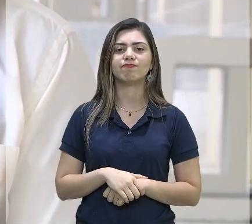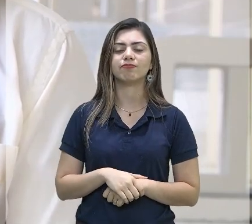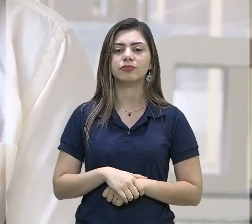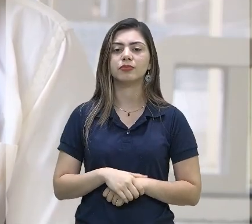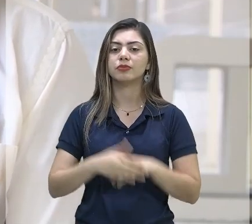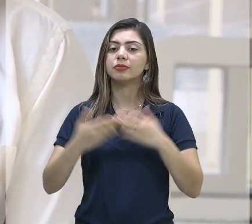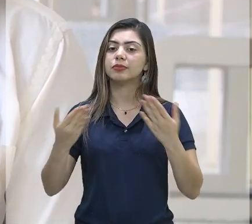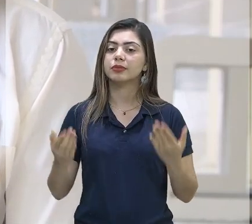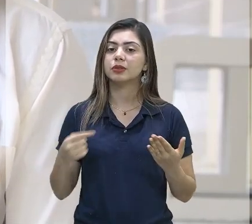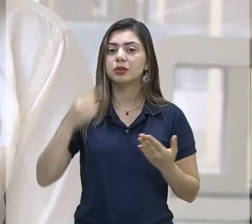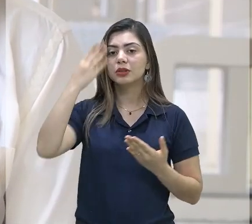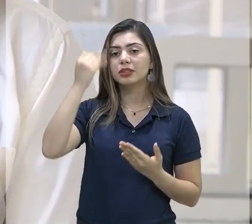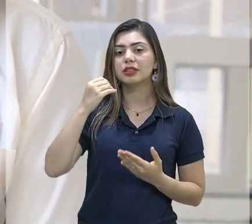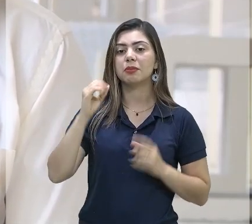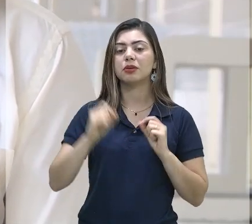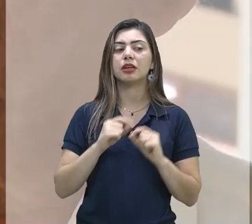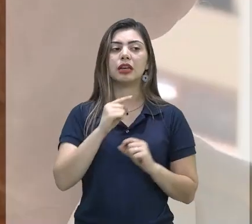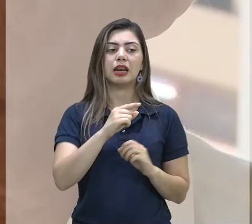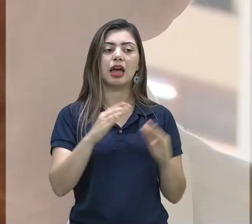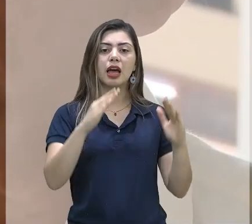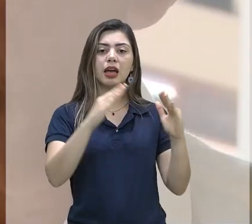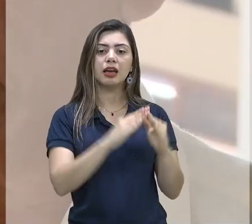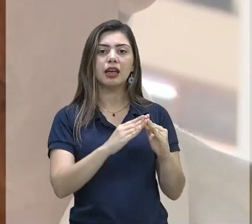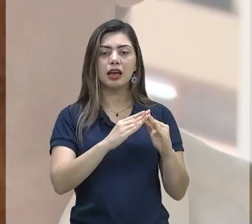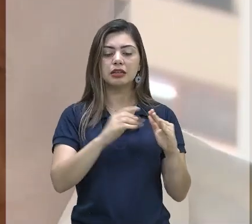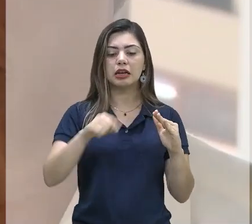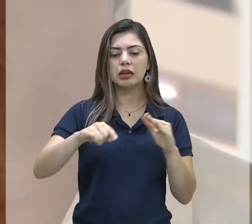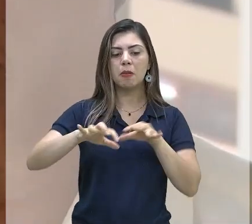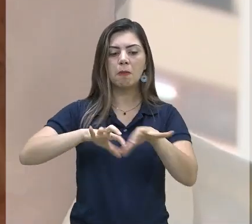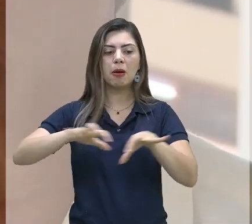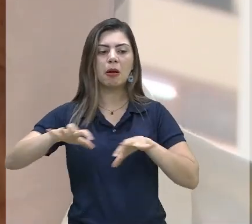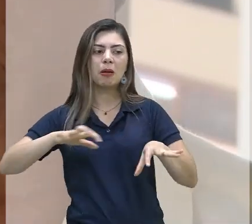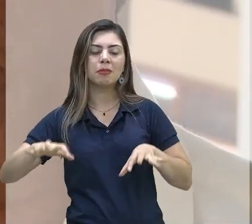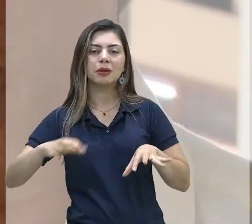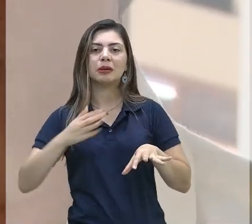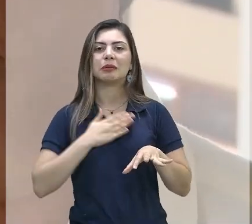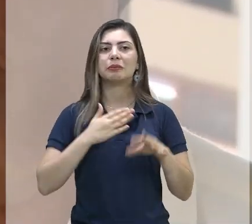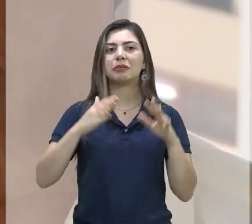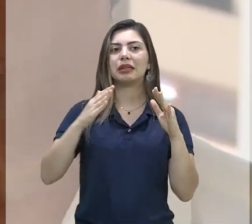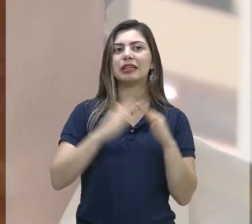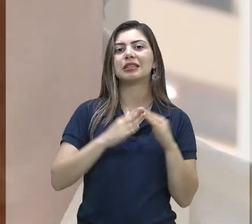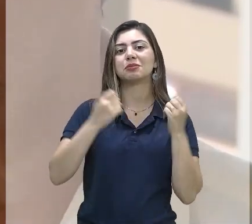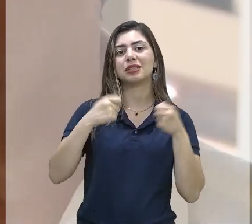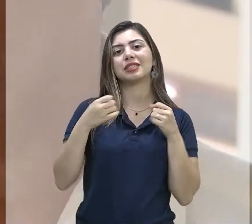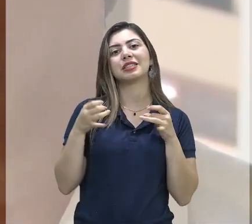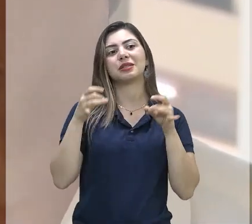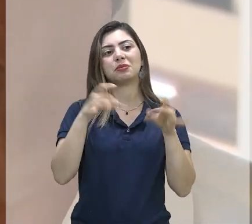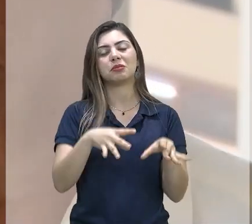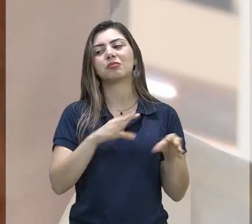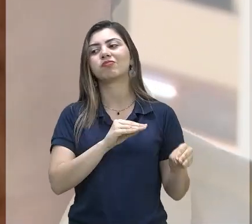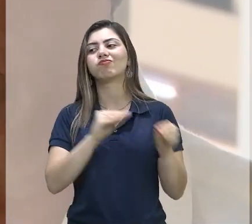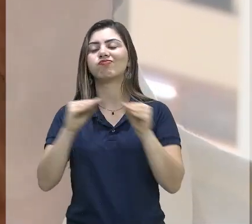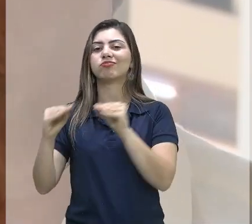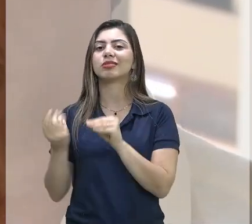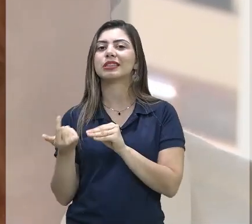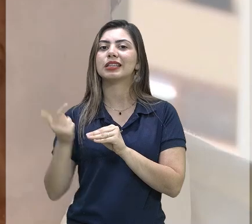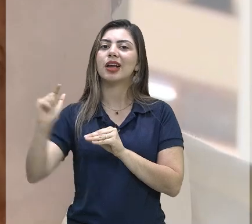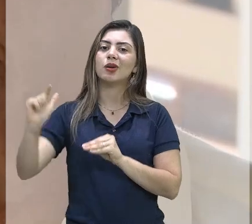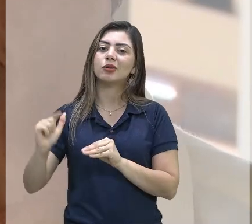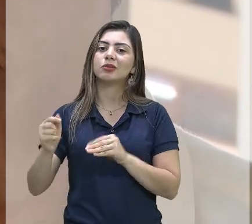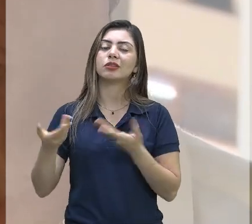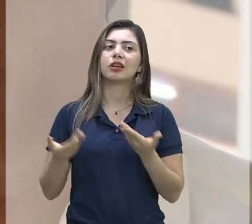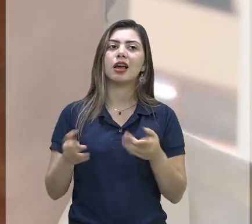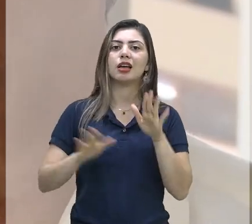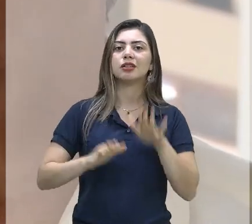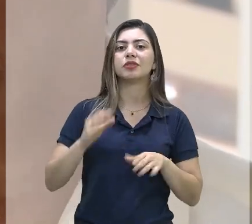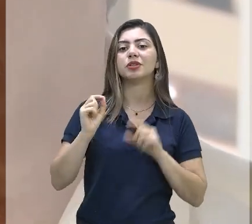retirada, diminuição da propriedade. Diminui a propriedade, isso requer a mudança das casas, perdas